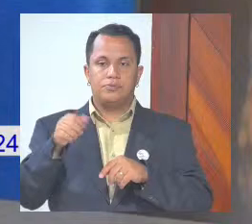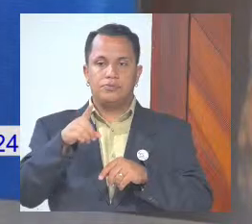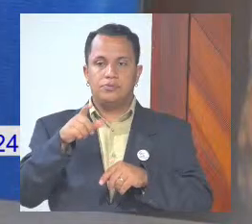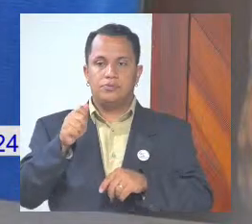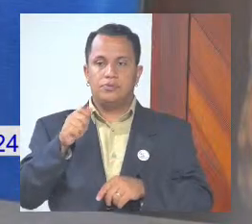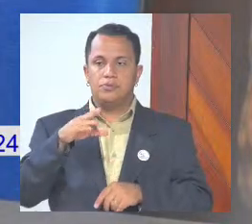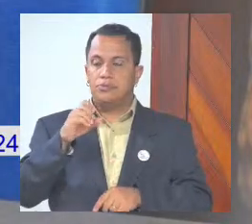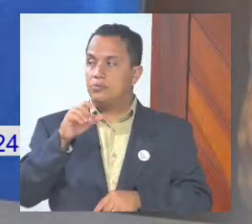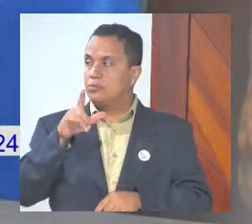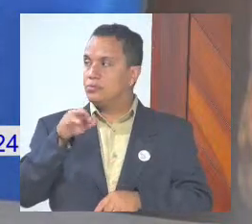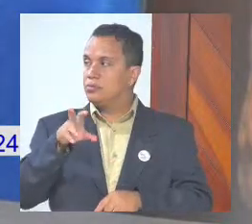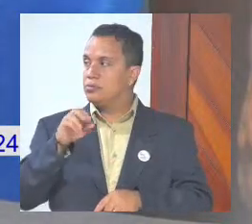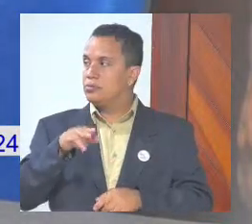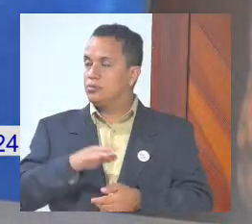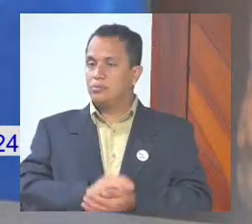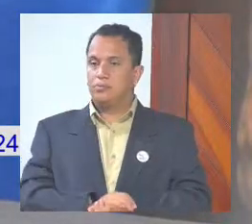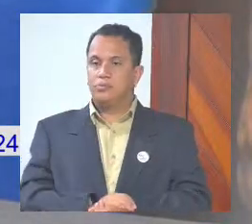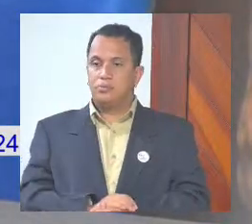Colônia.